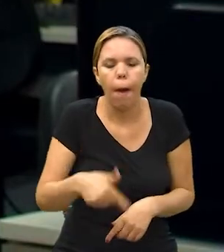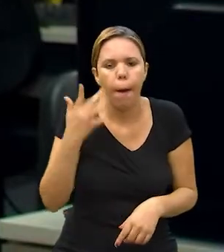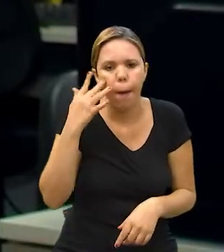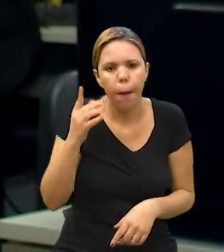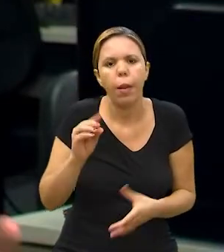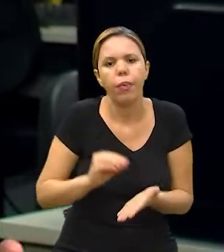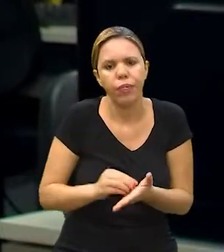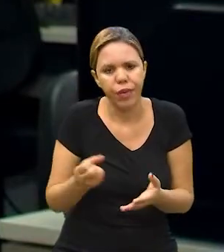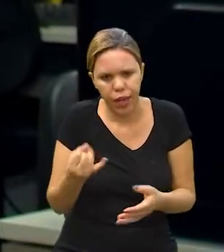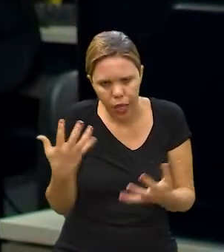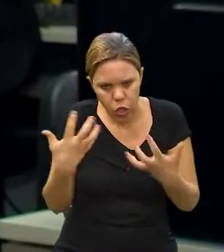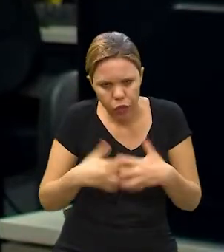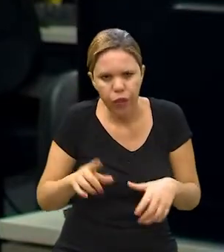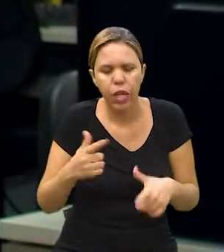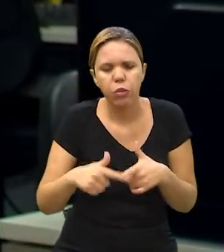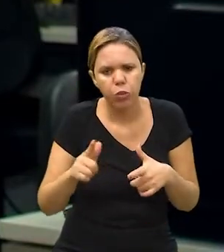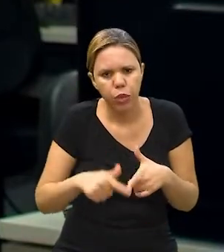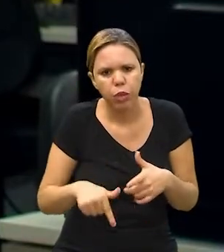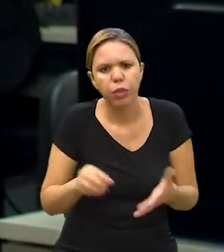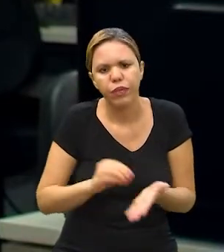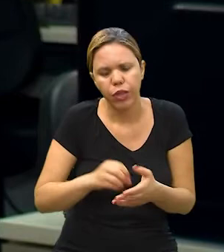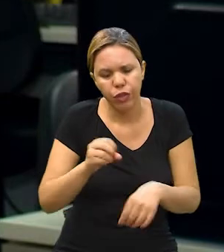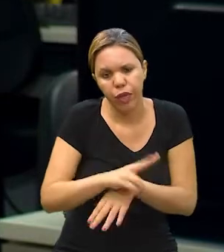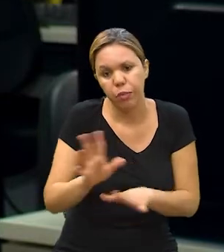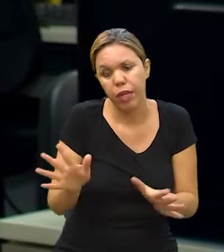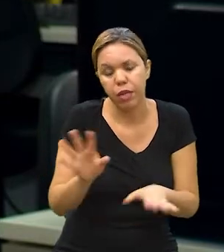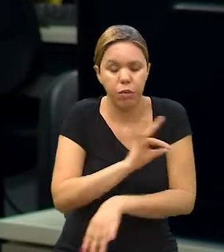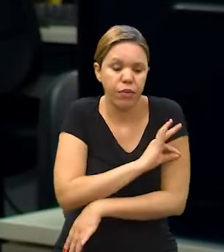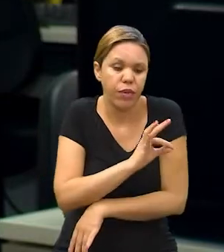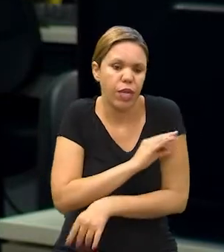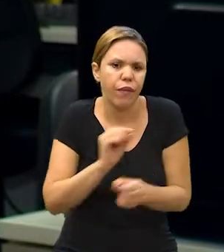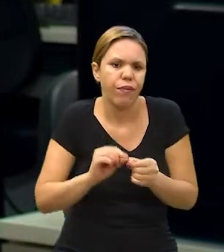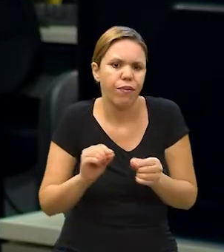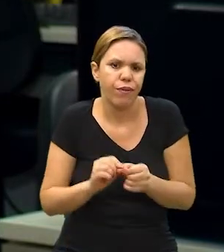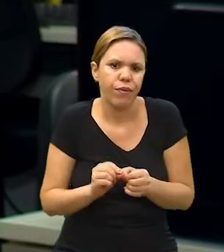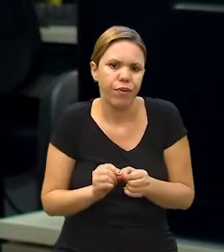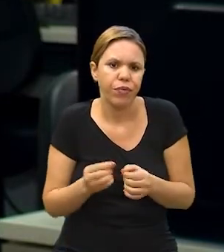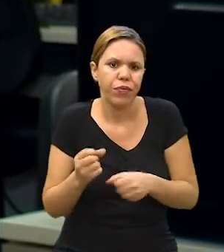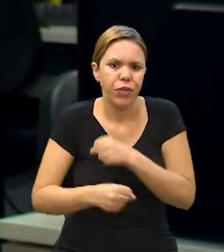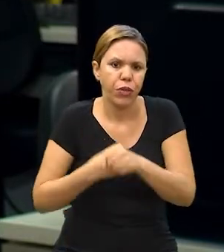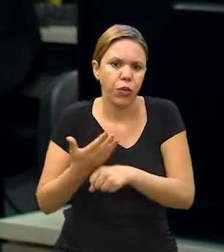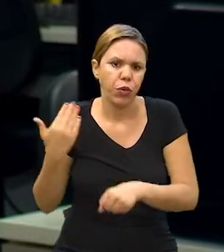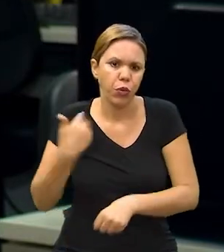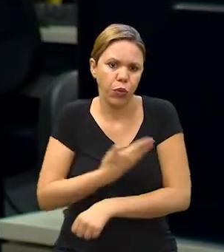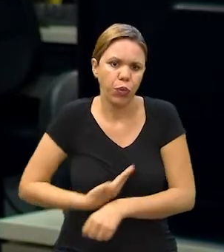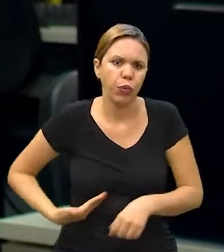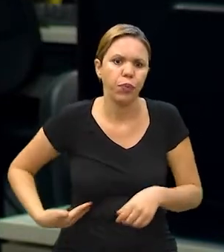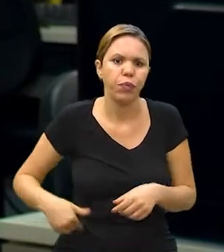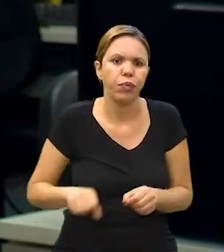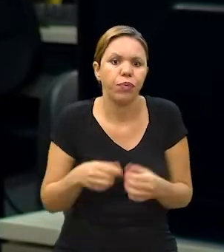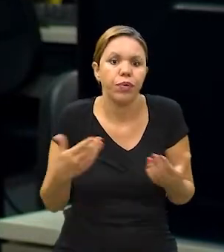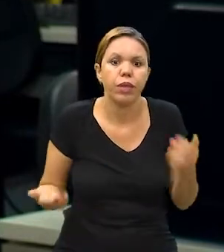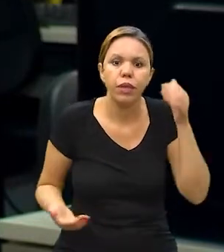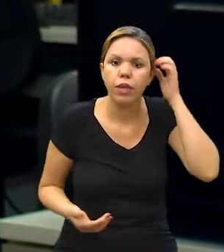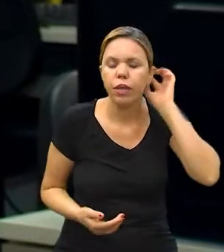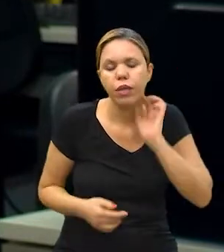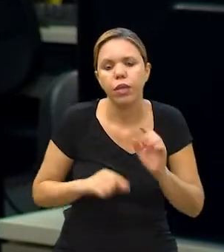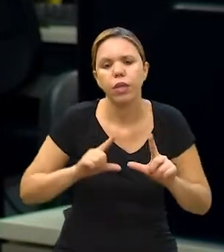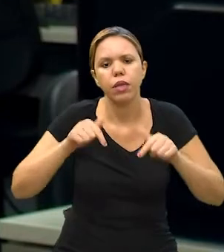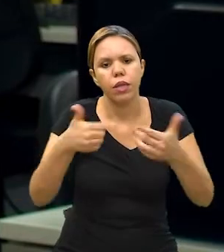déficit tem que ser sanado de alguma maneira, a gente vê que a prefeitura acaba fazendo, especialmente no último ano de governo, no ano eleitoral e tudo mais, uma medida